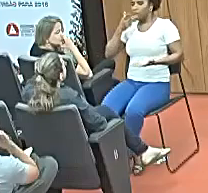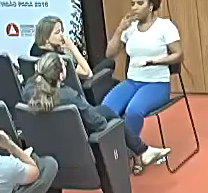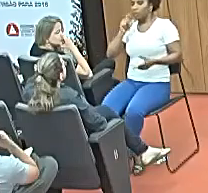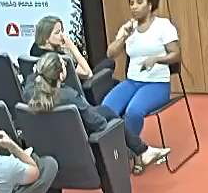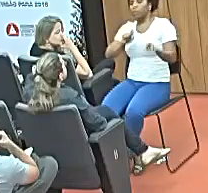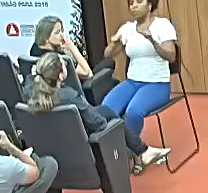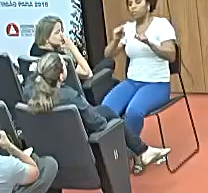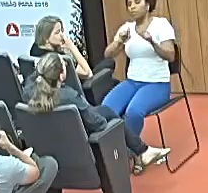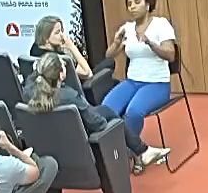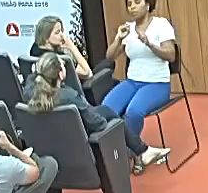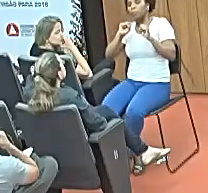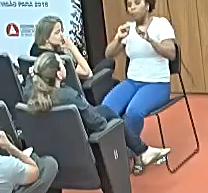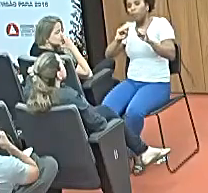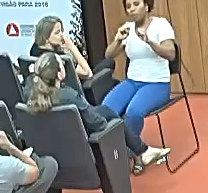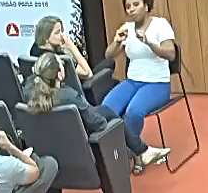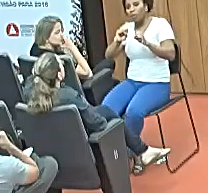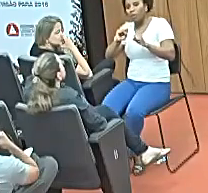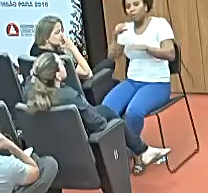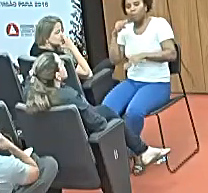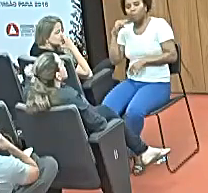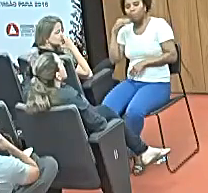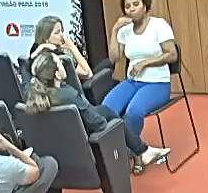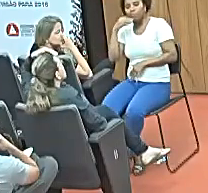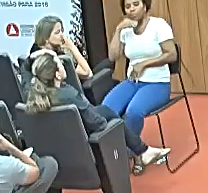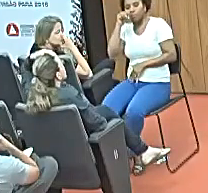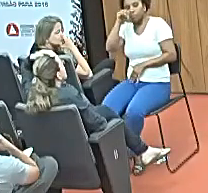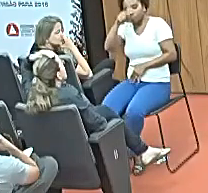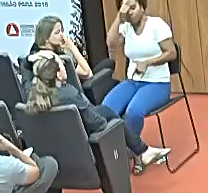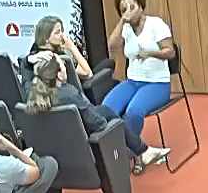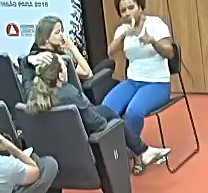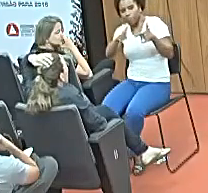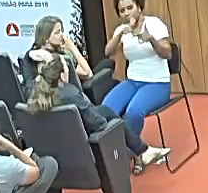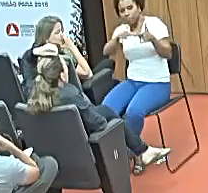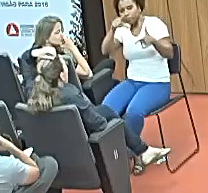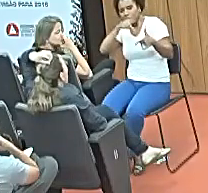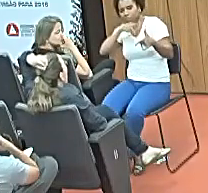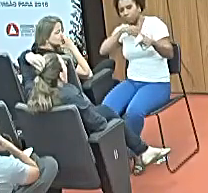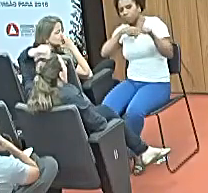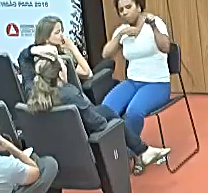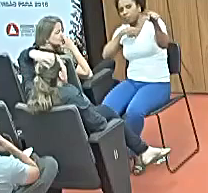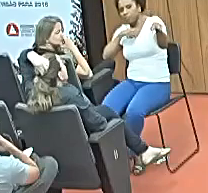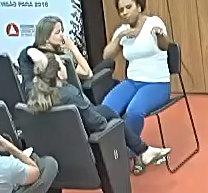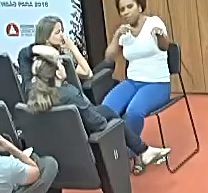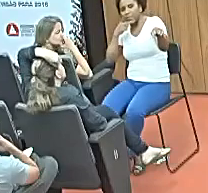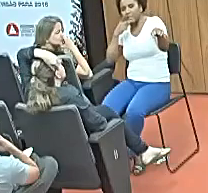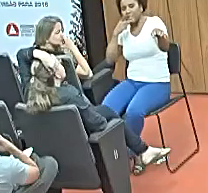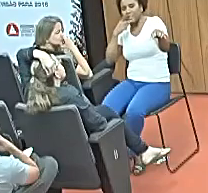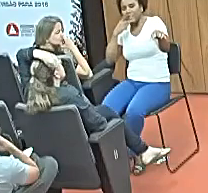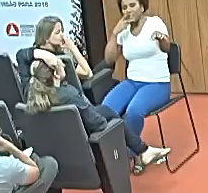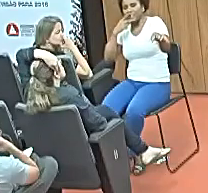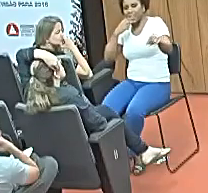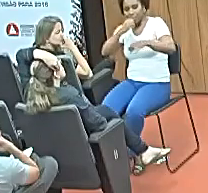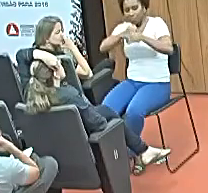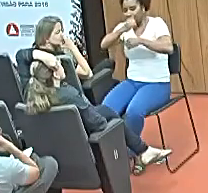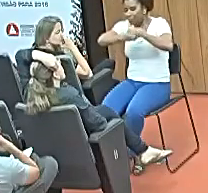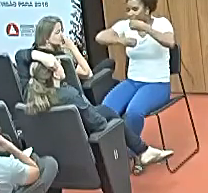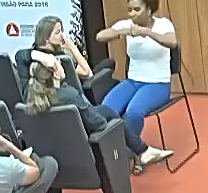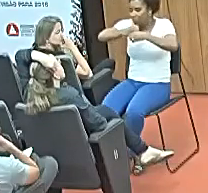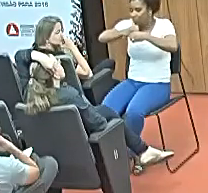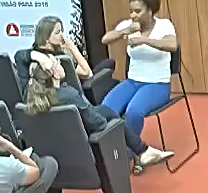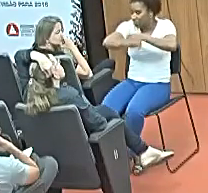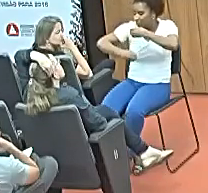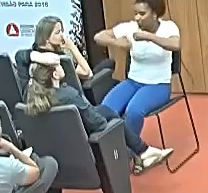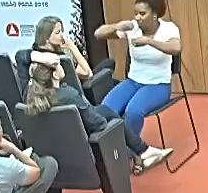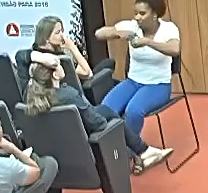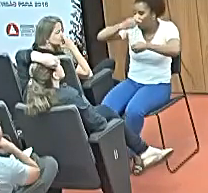considerar a gravidade da situação que vivemos e que se agrava ano após ano